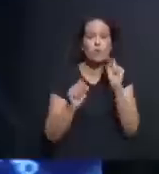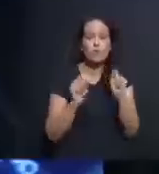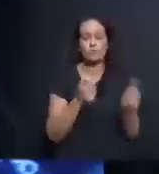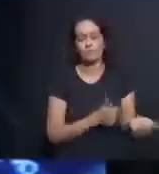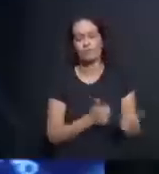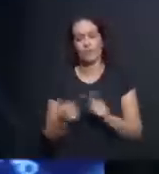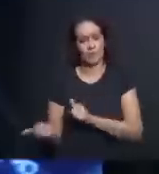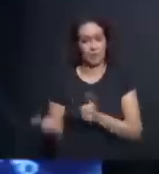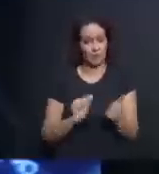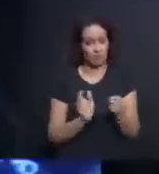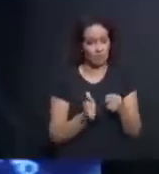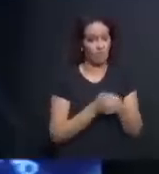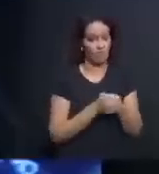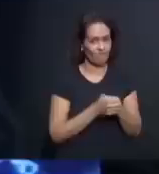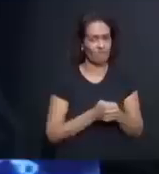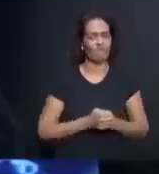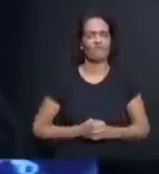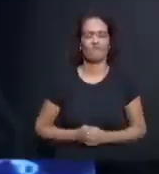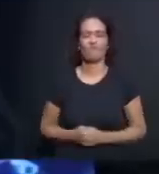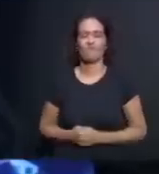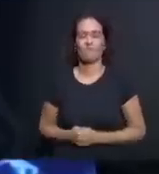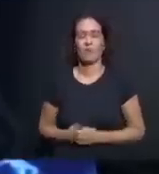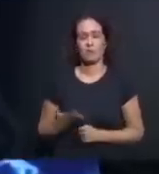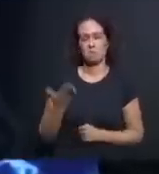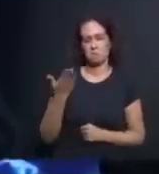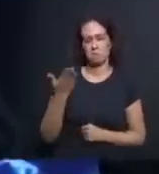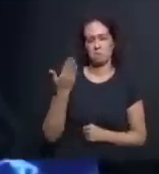Outro dia, ele me mandou uma foto.